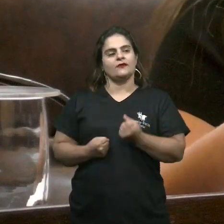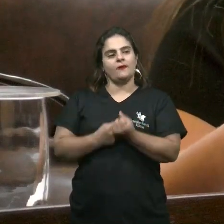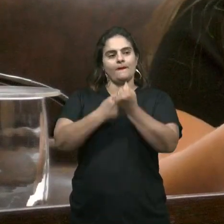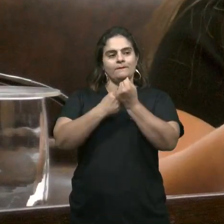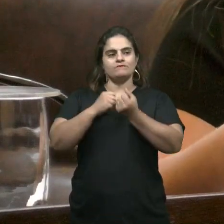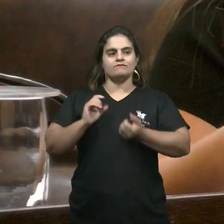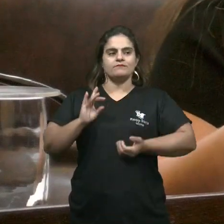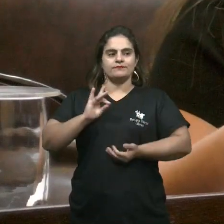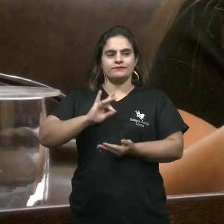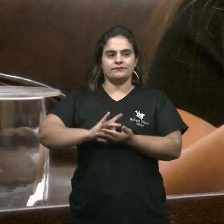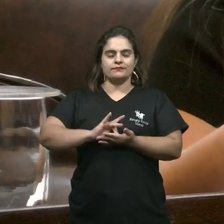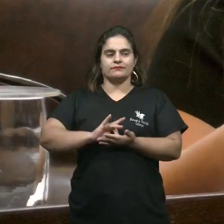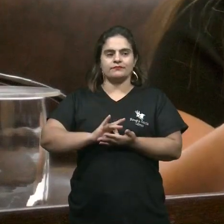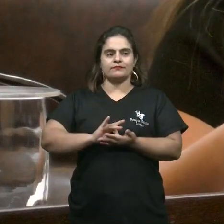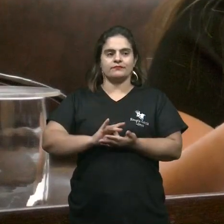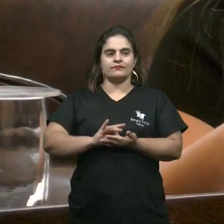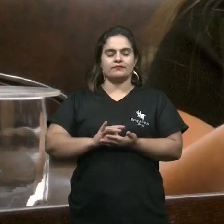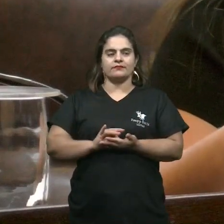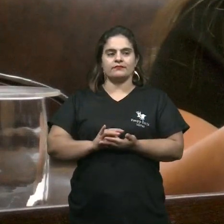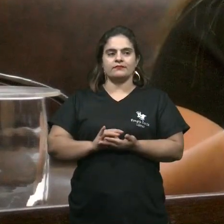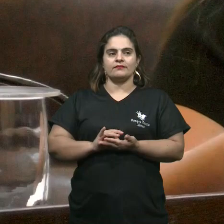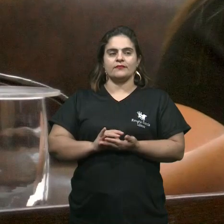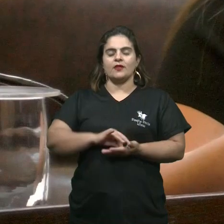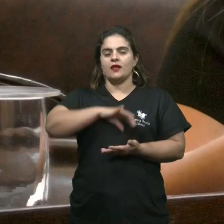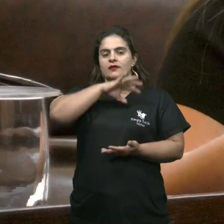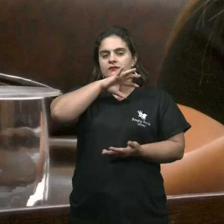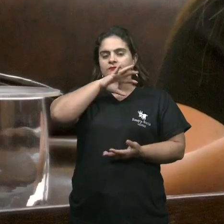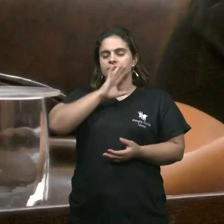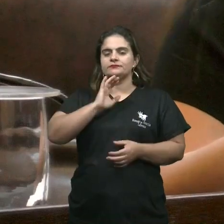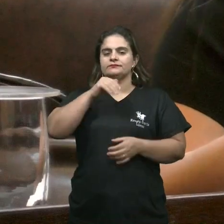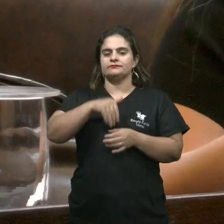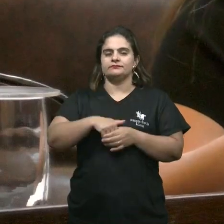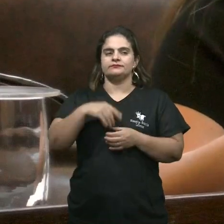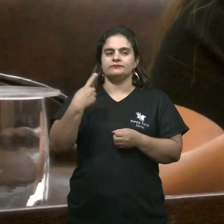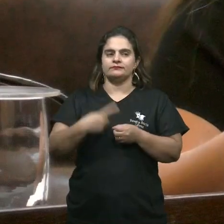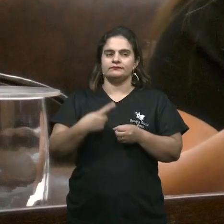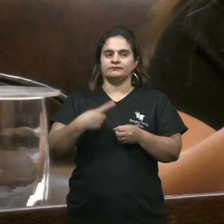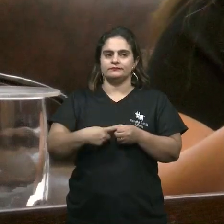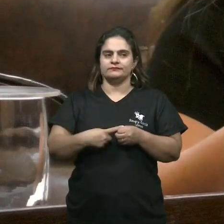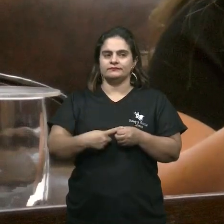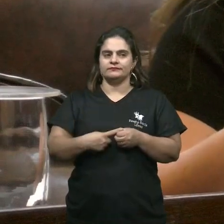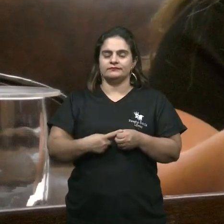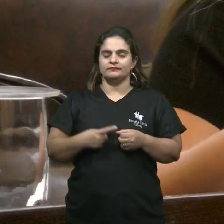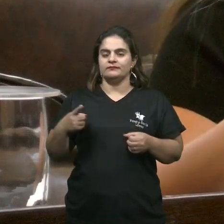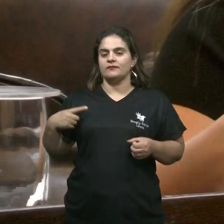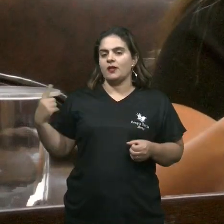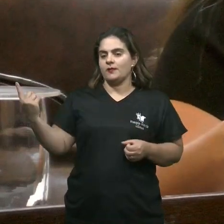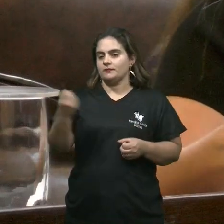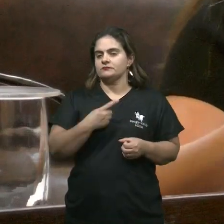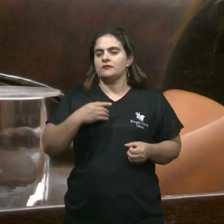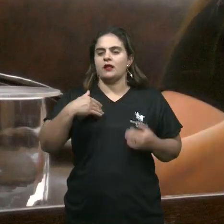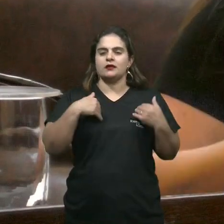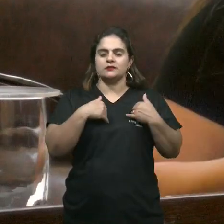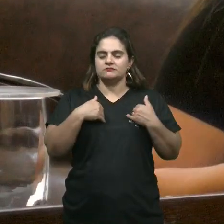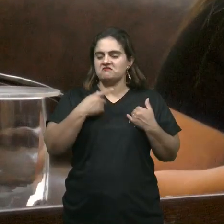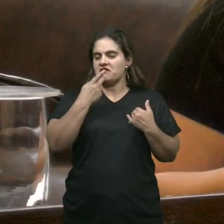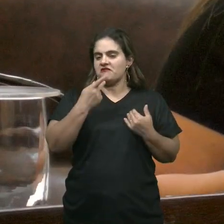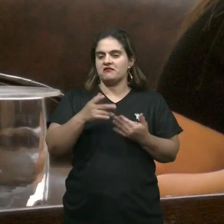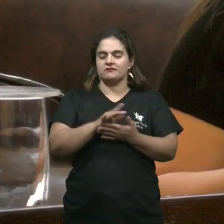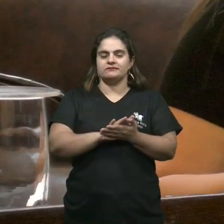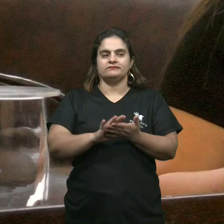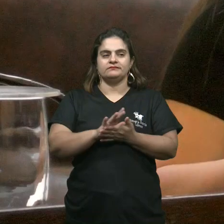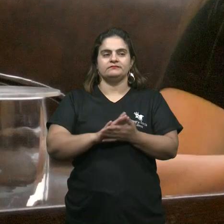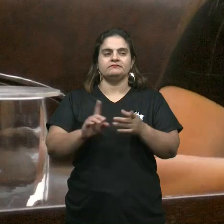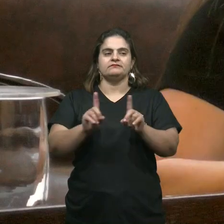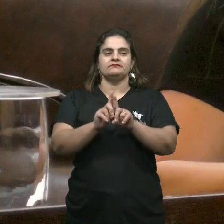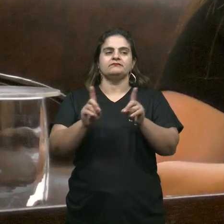muito, muito, muito a questão da causa animal dentro da nossa cidade. Não peço por mim, peço pelos animais que não têm voz. E eu só queria